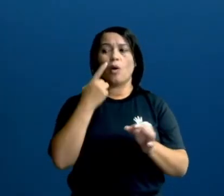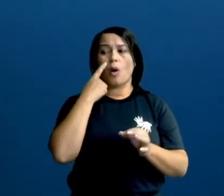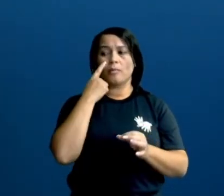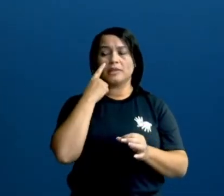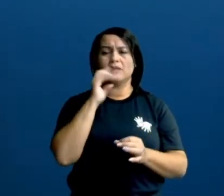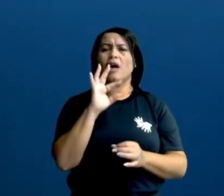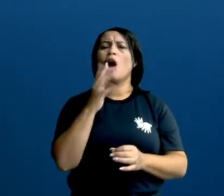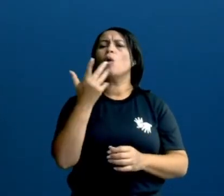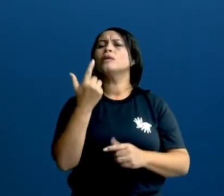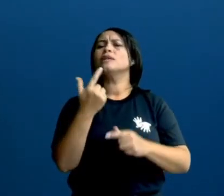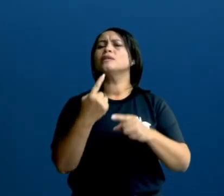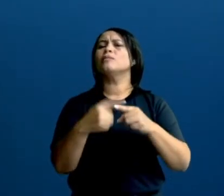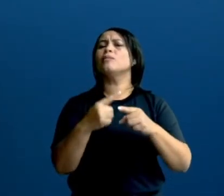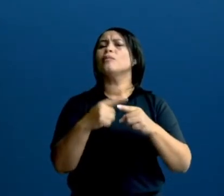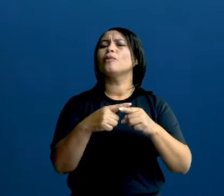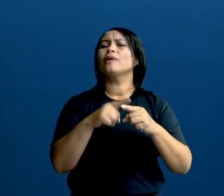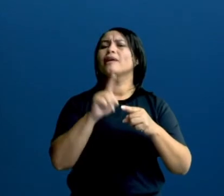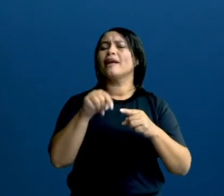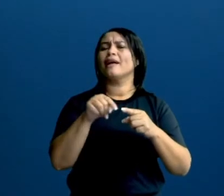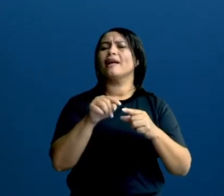isso acontece quando ela é